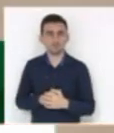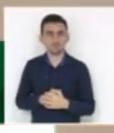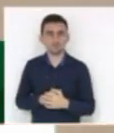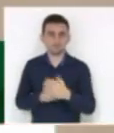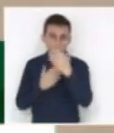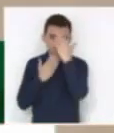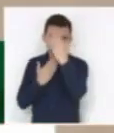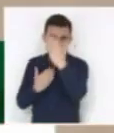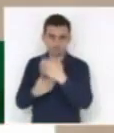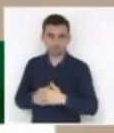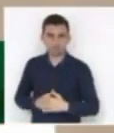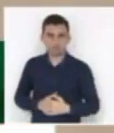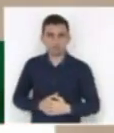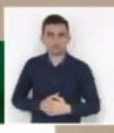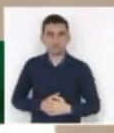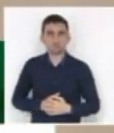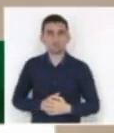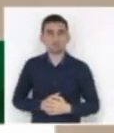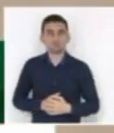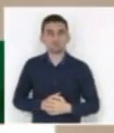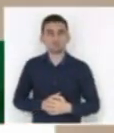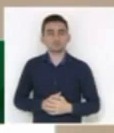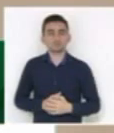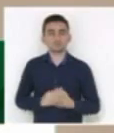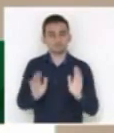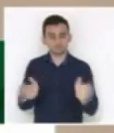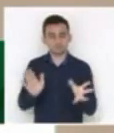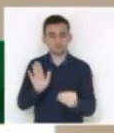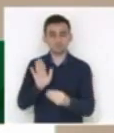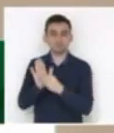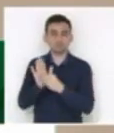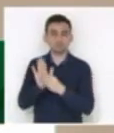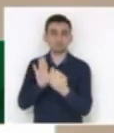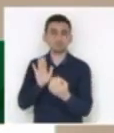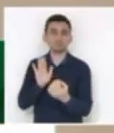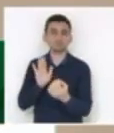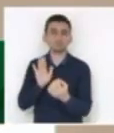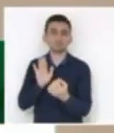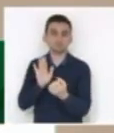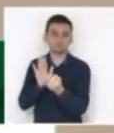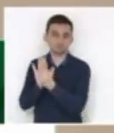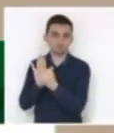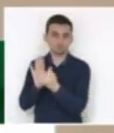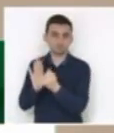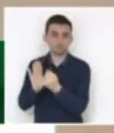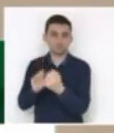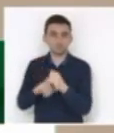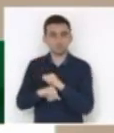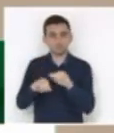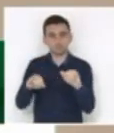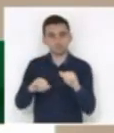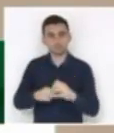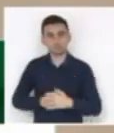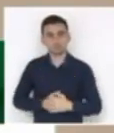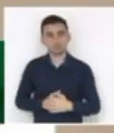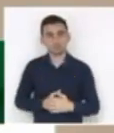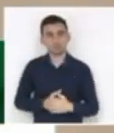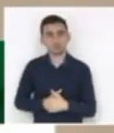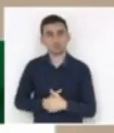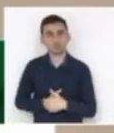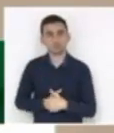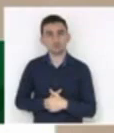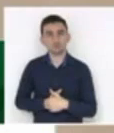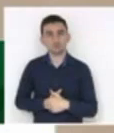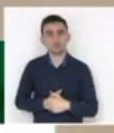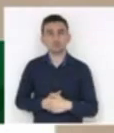obrigado. Muito obrigada. Fica o registro que o senhor fez dessa consideração, mas o senhor não imagina